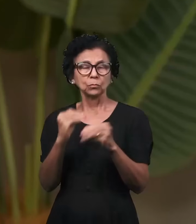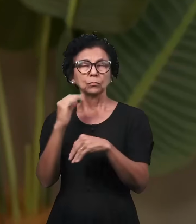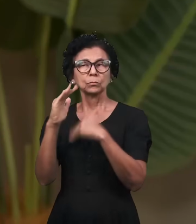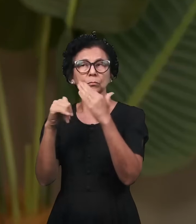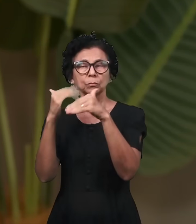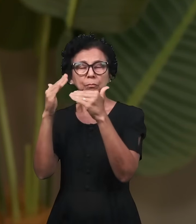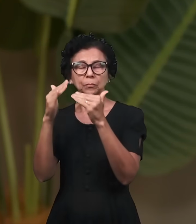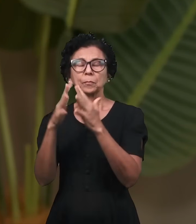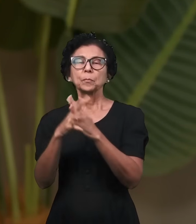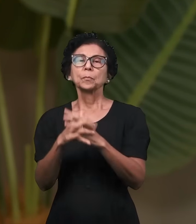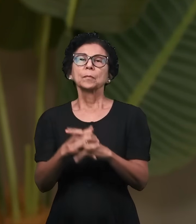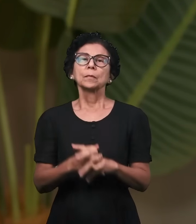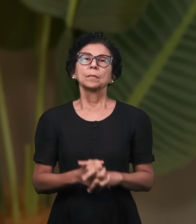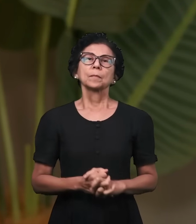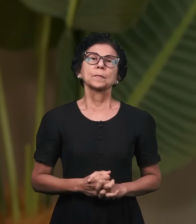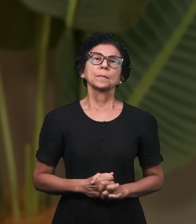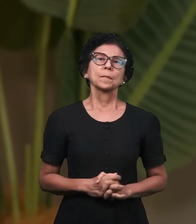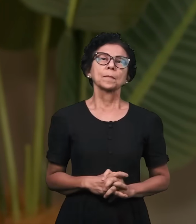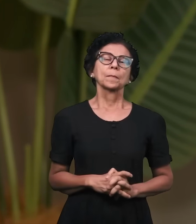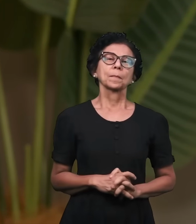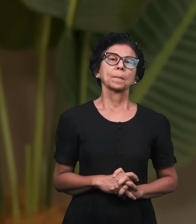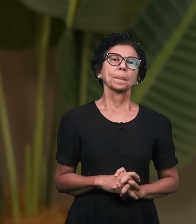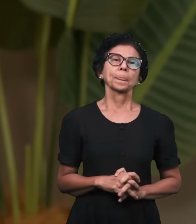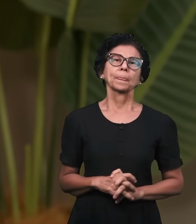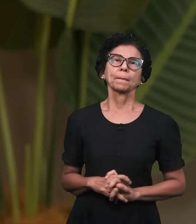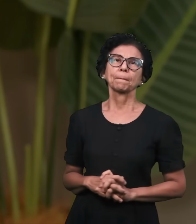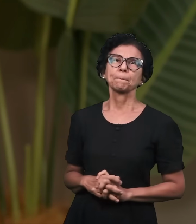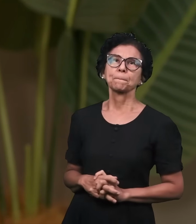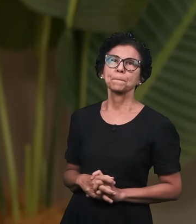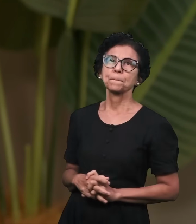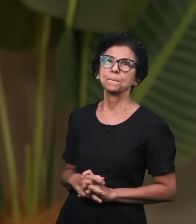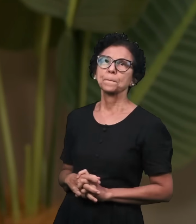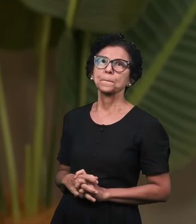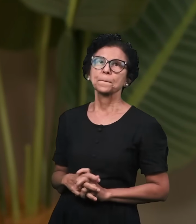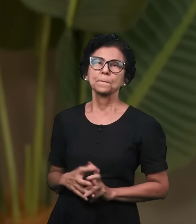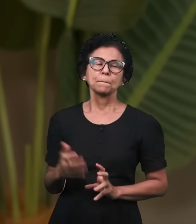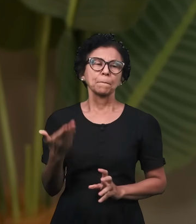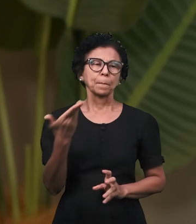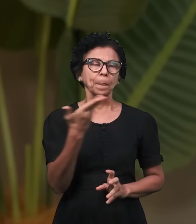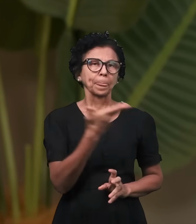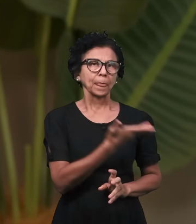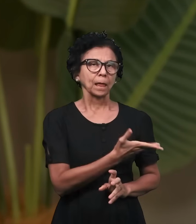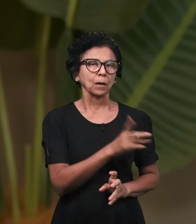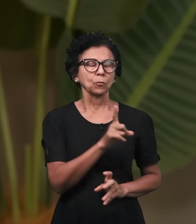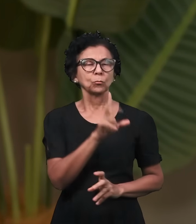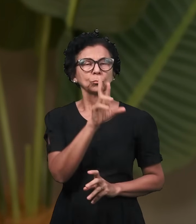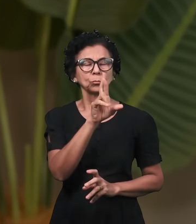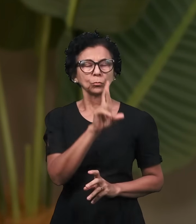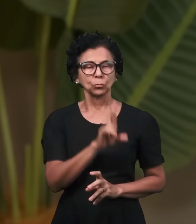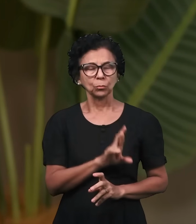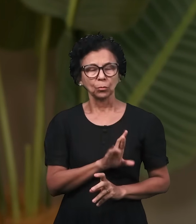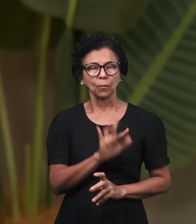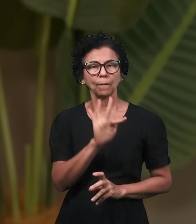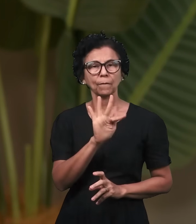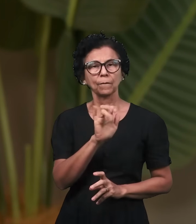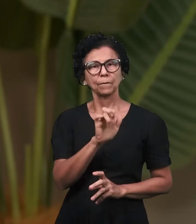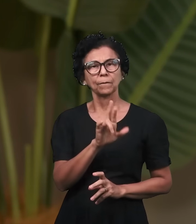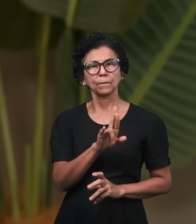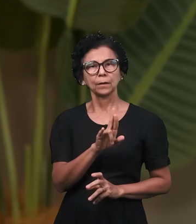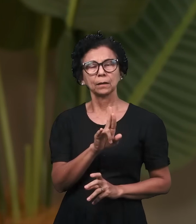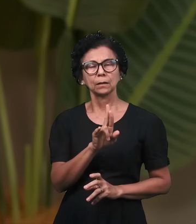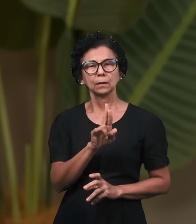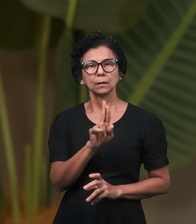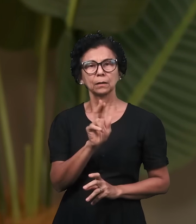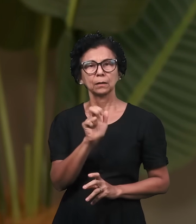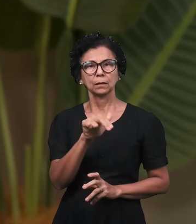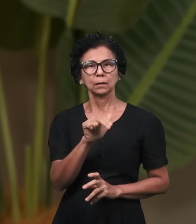hoje conversamos com o juiz de direito, Dr. Fernando Gonçalves, e